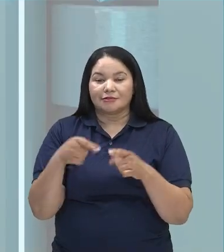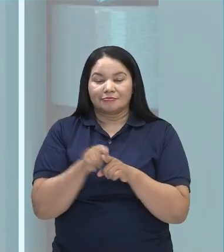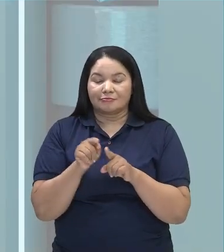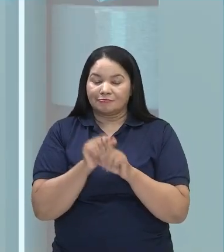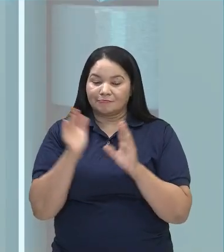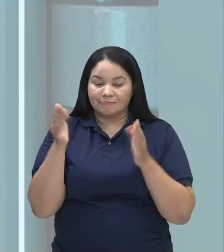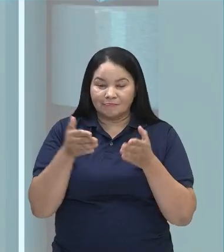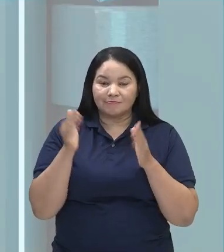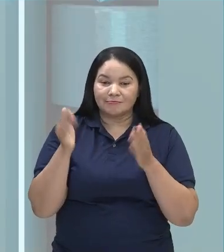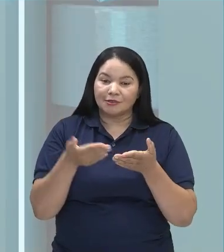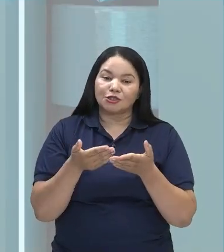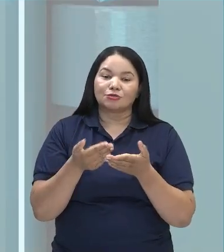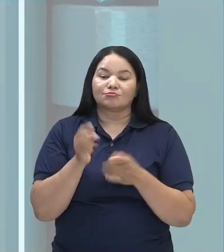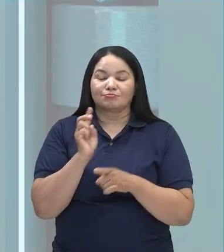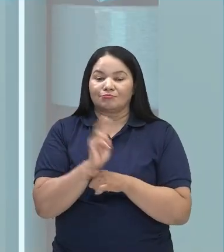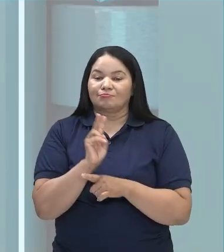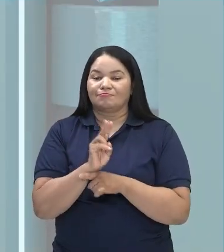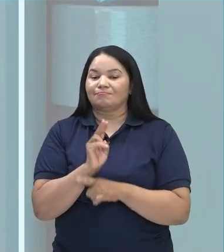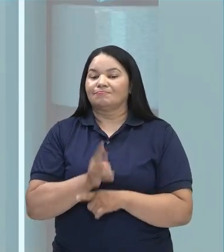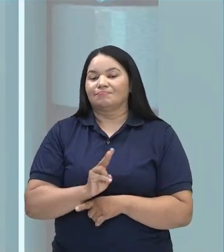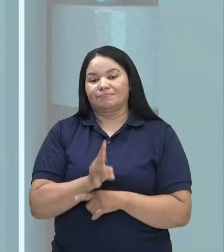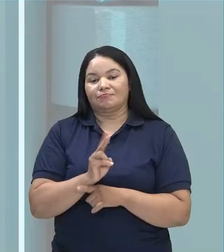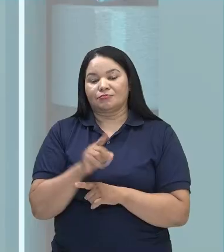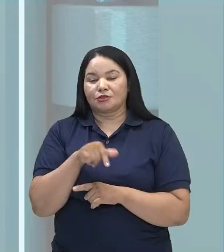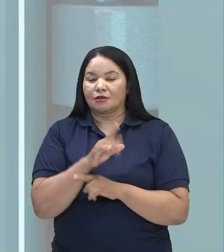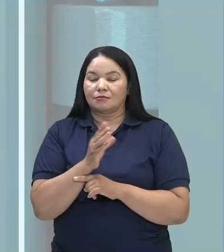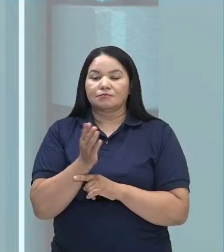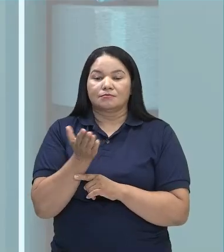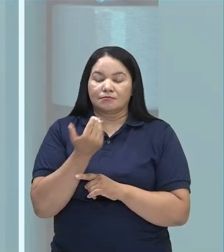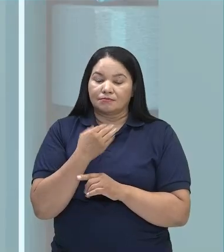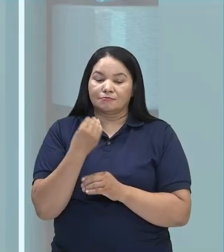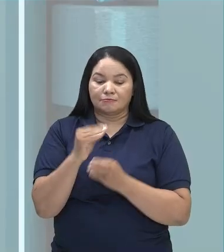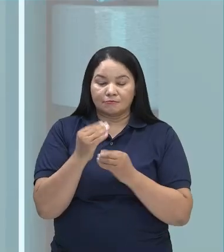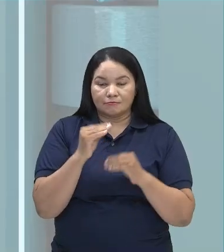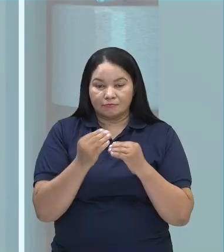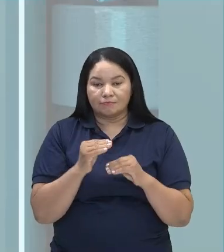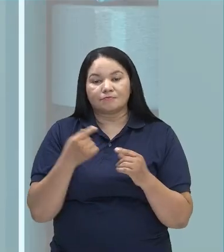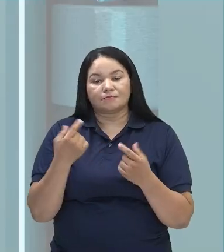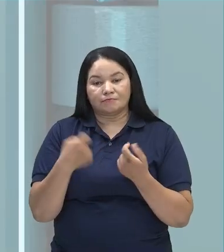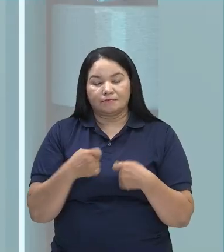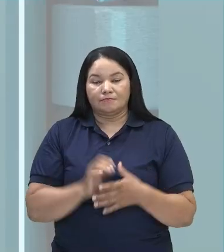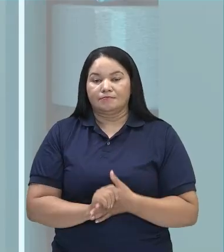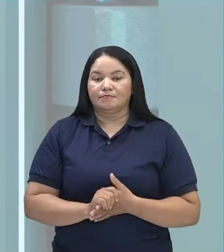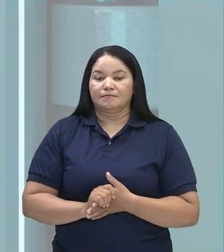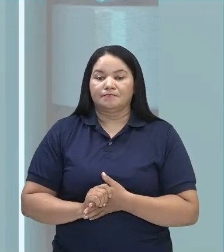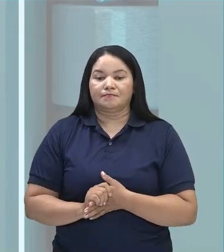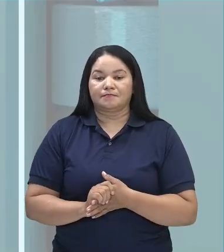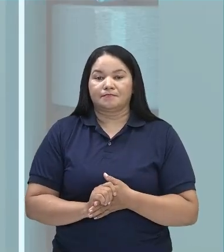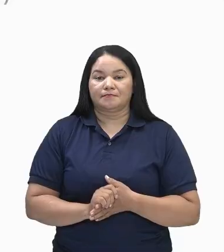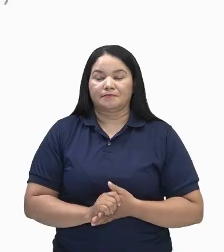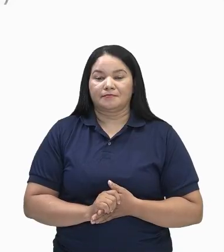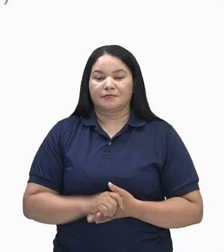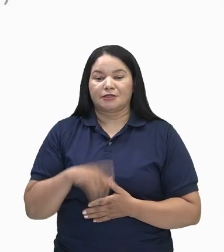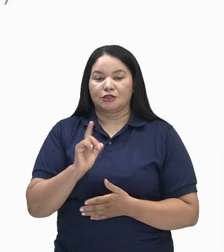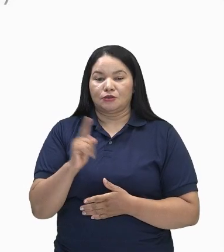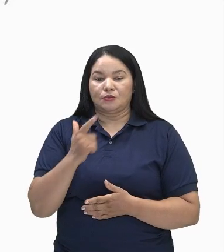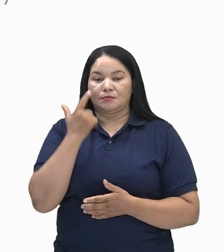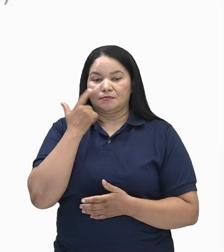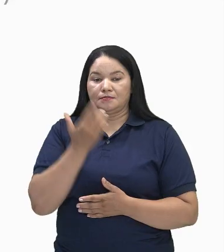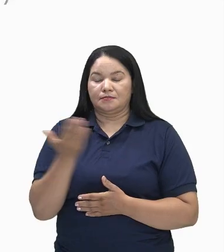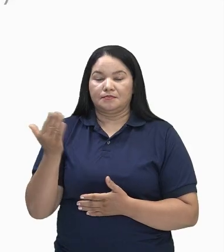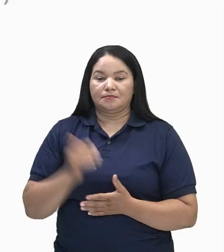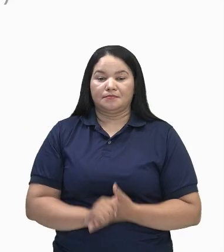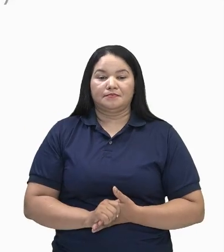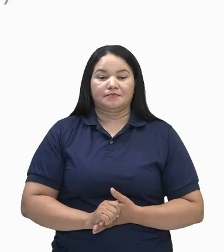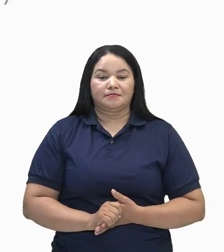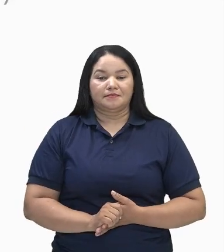atenção. E, acima de tudo, ser bem alimentada, né? Então, agora vamos para